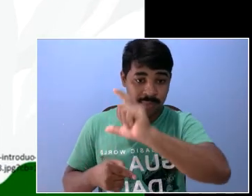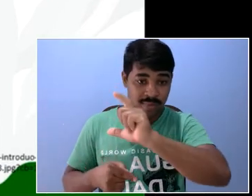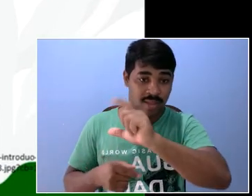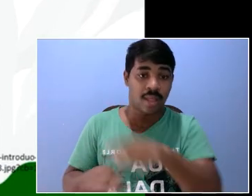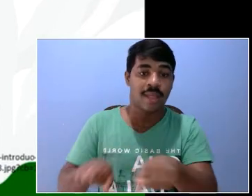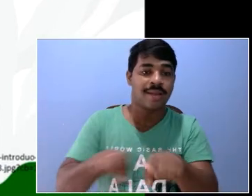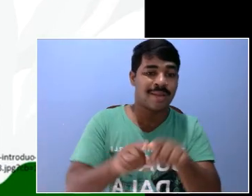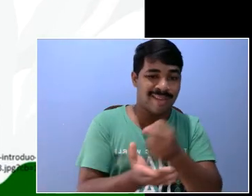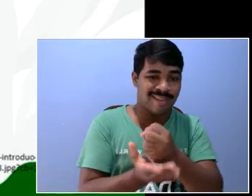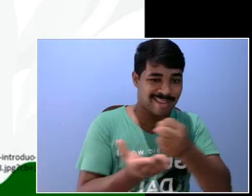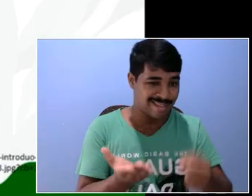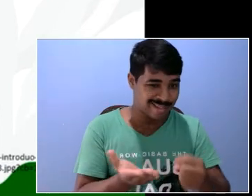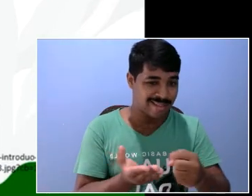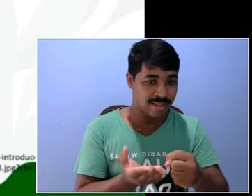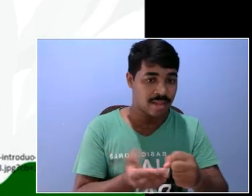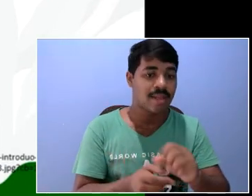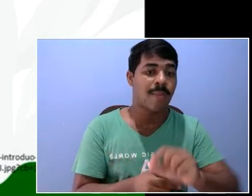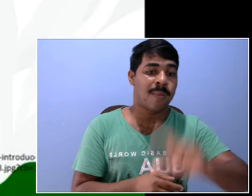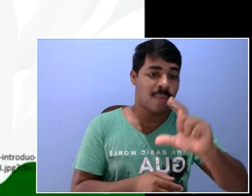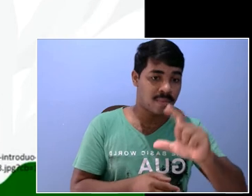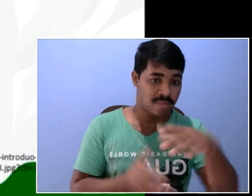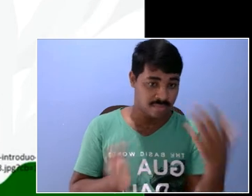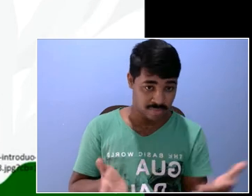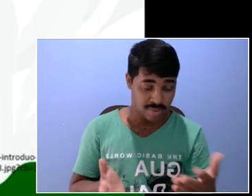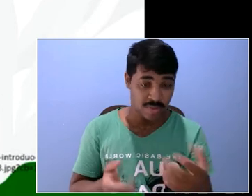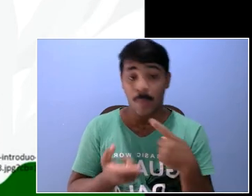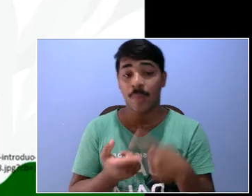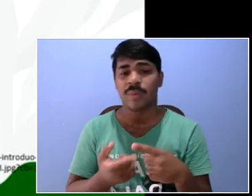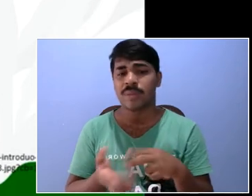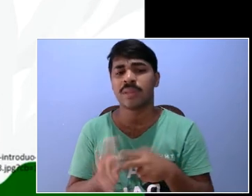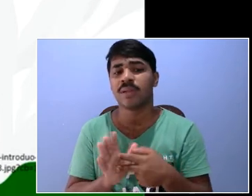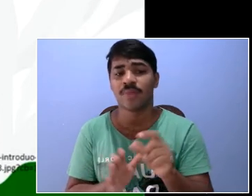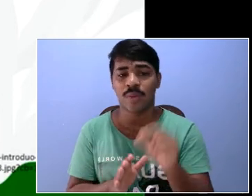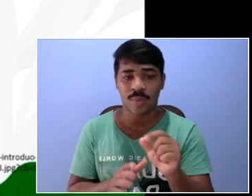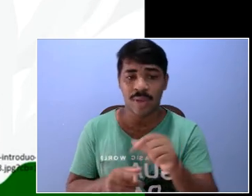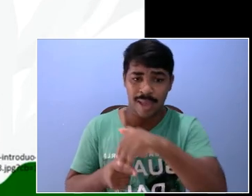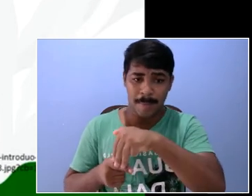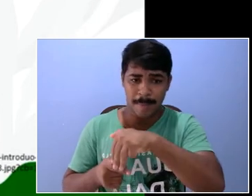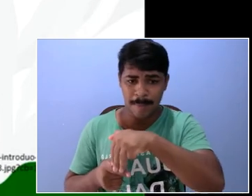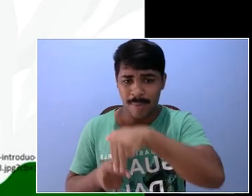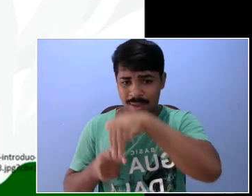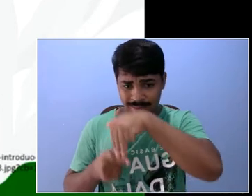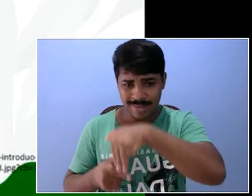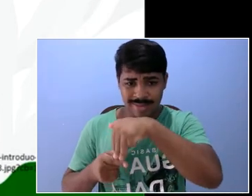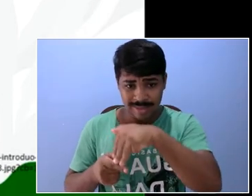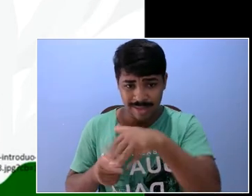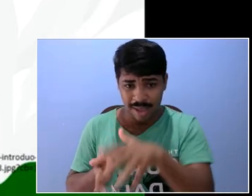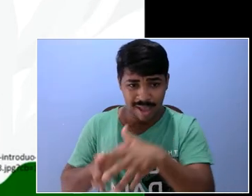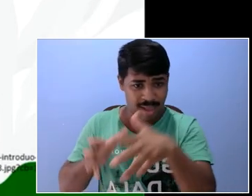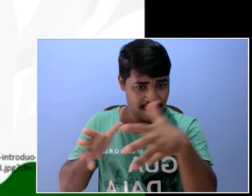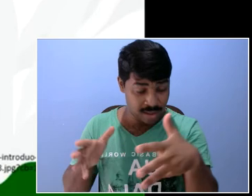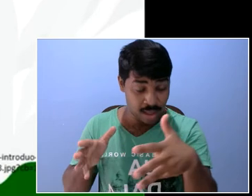de permanecer em repouso ou em movimento retilíneo uniforme. Gente, isso é bem fácil de você